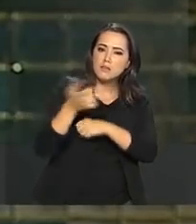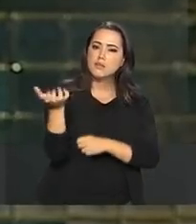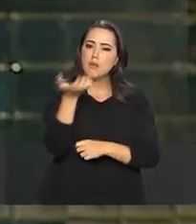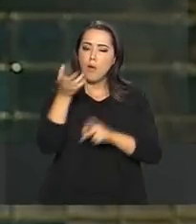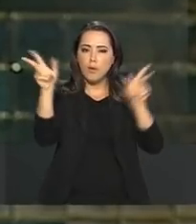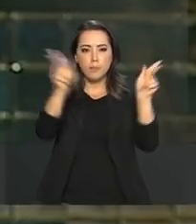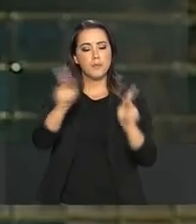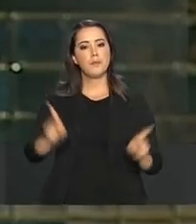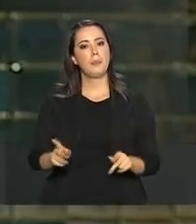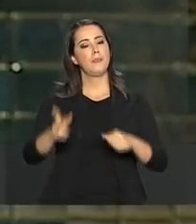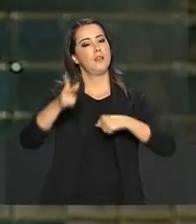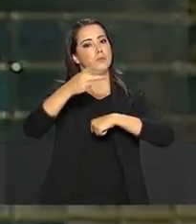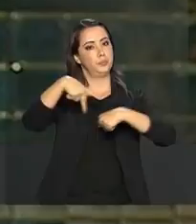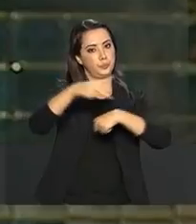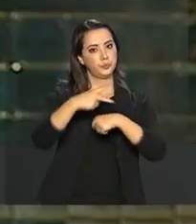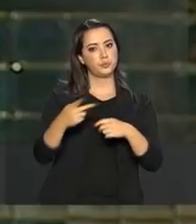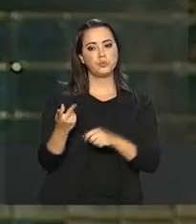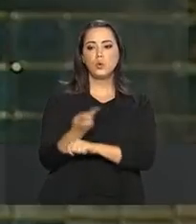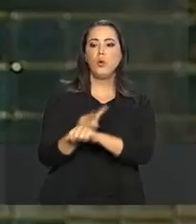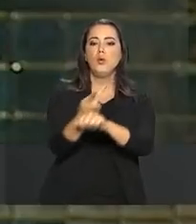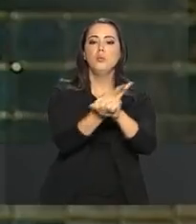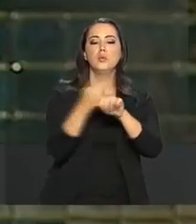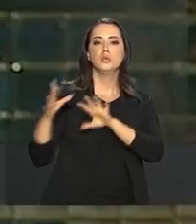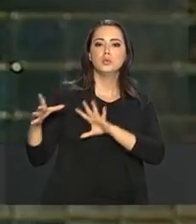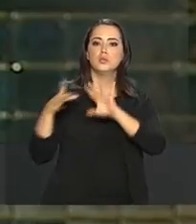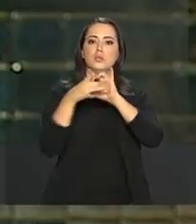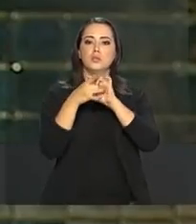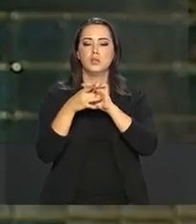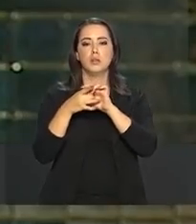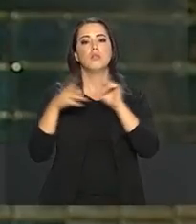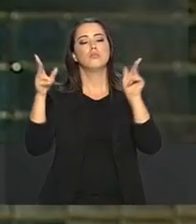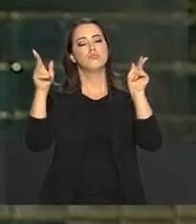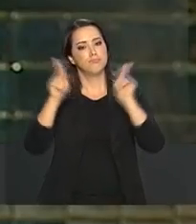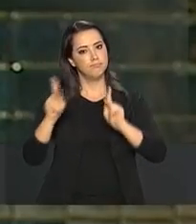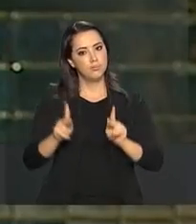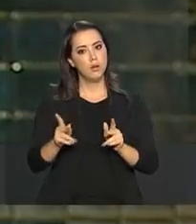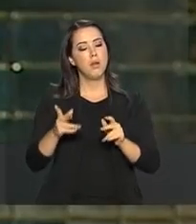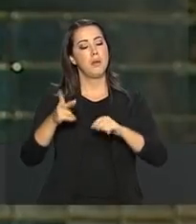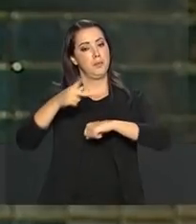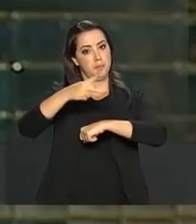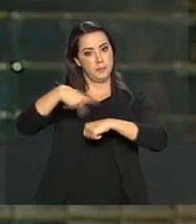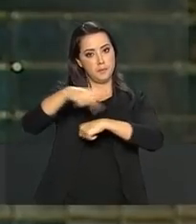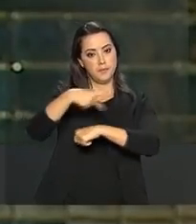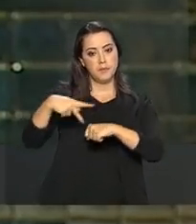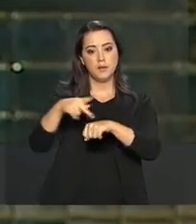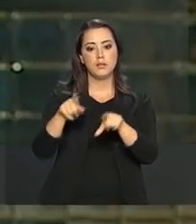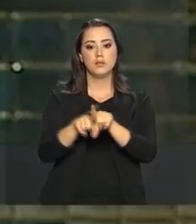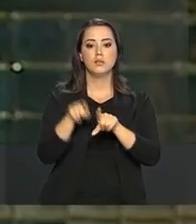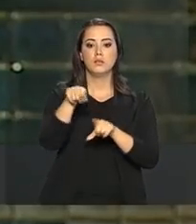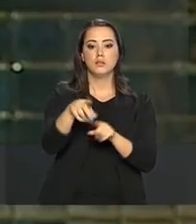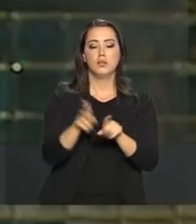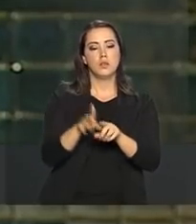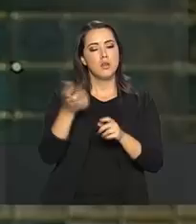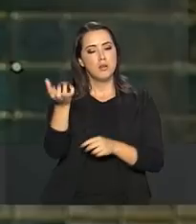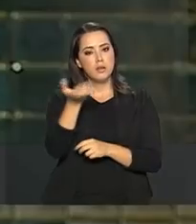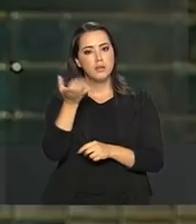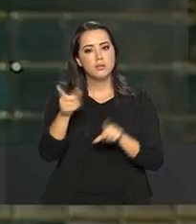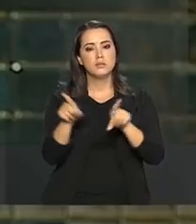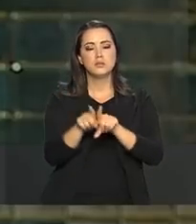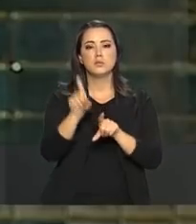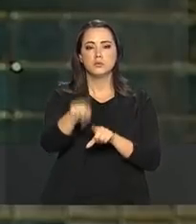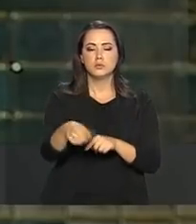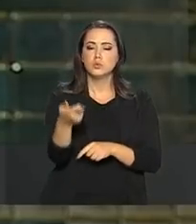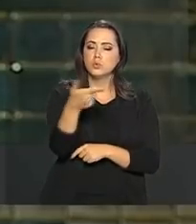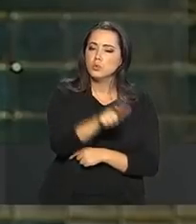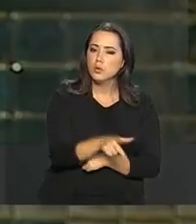pacificação do país buscam a harmonia do país é algo que todos desejam e seguramente o posso dizer mais uma